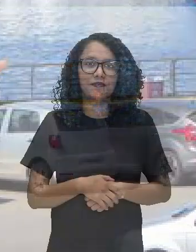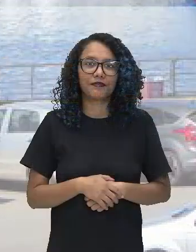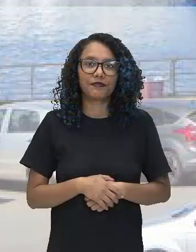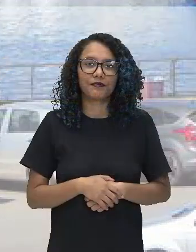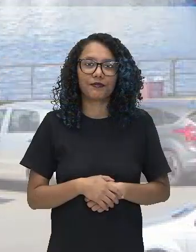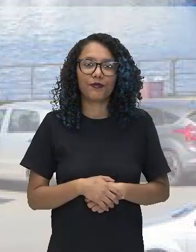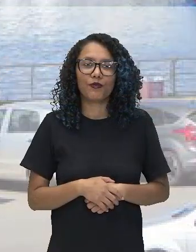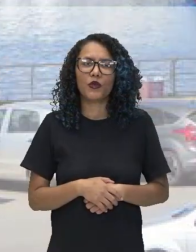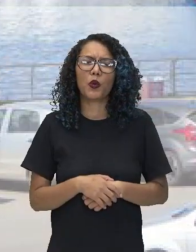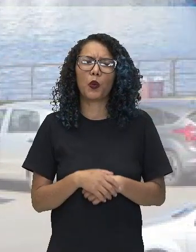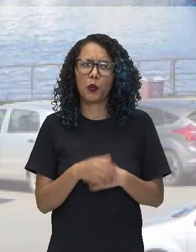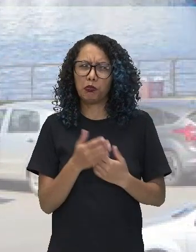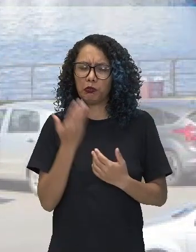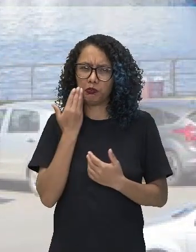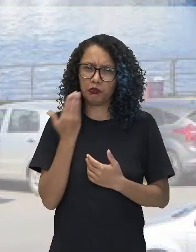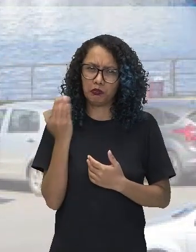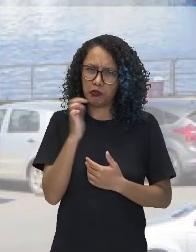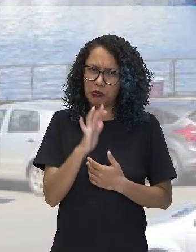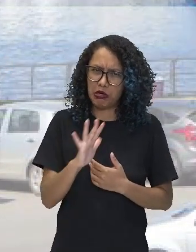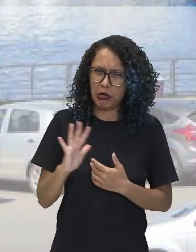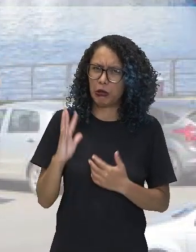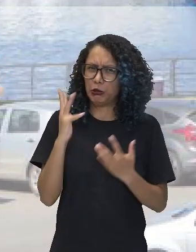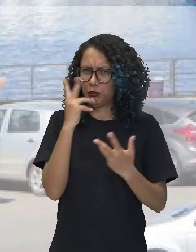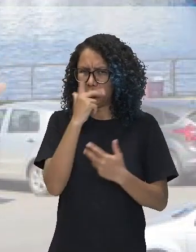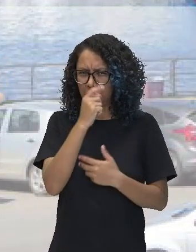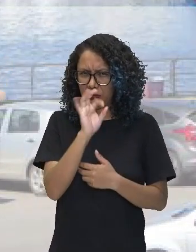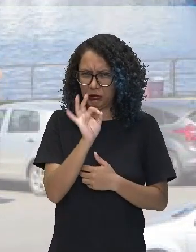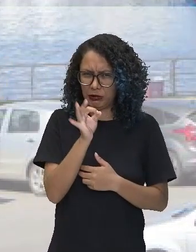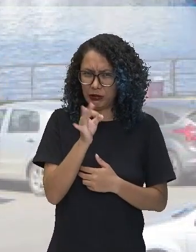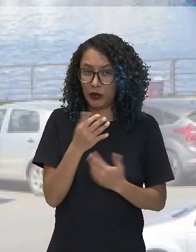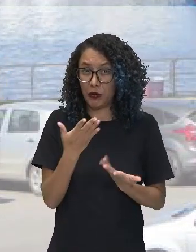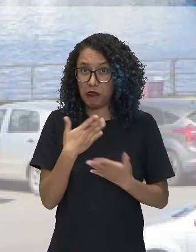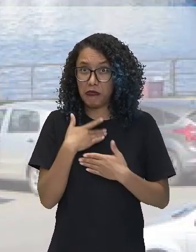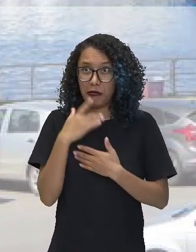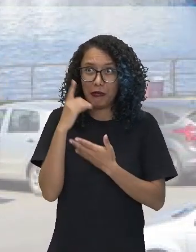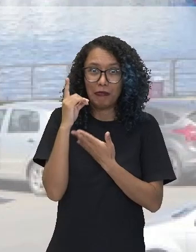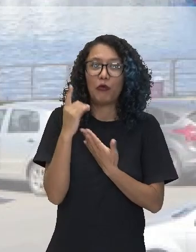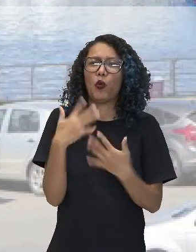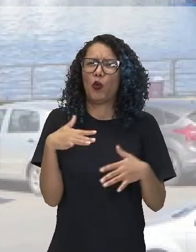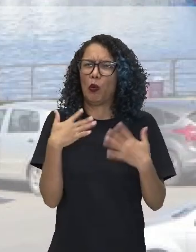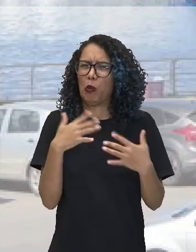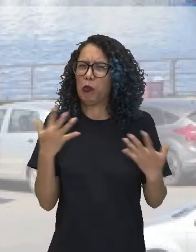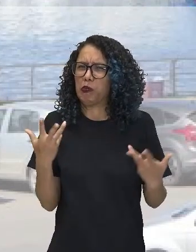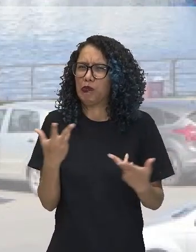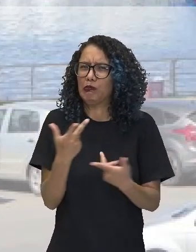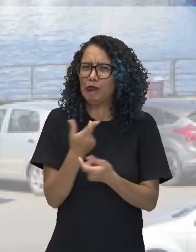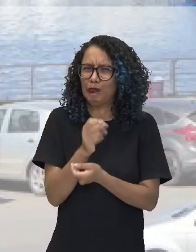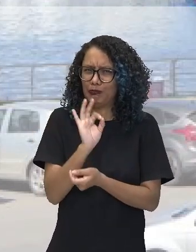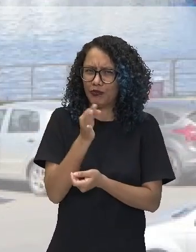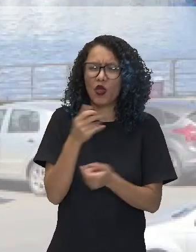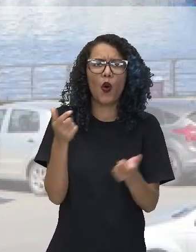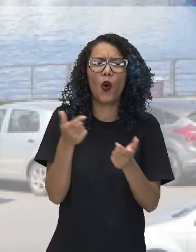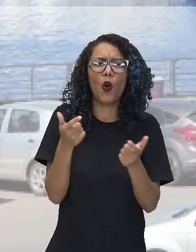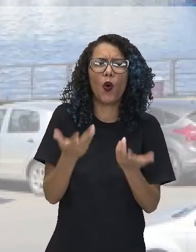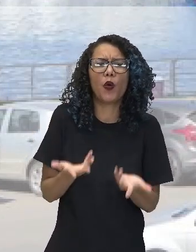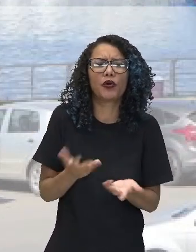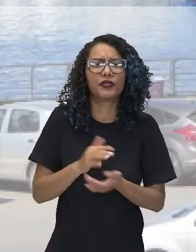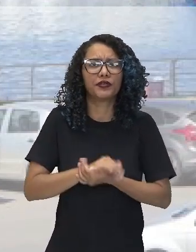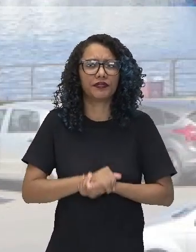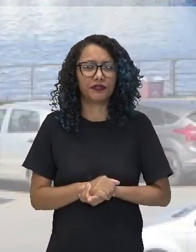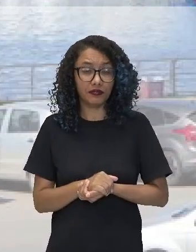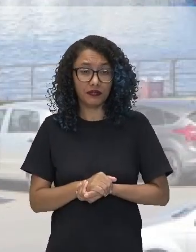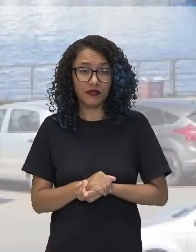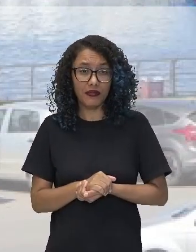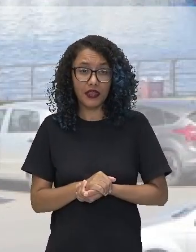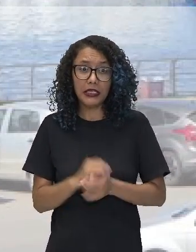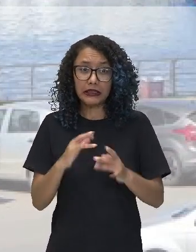¡Qué hermoso paisaje! Dios mío, maravilloso, ¿no? ¿En dónde estamos? En Ushuaia, sur